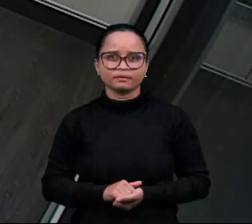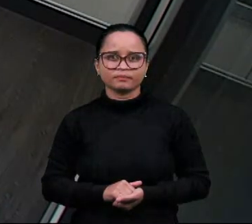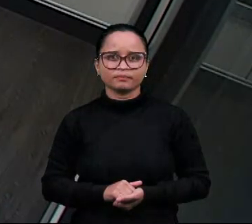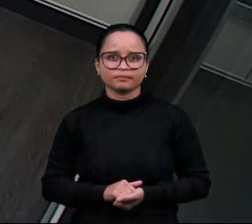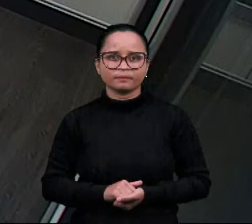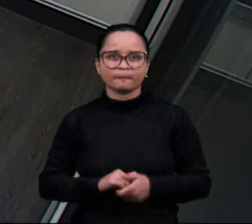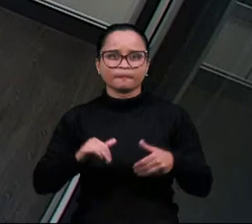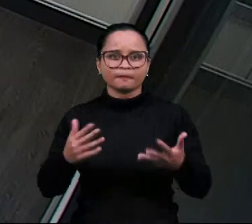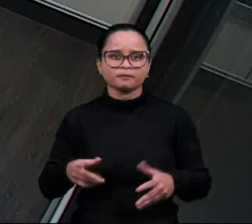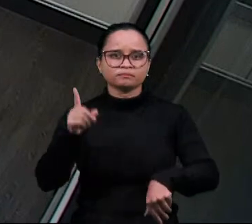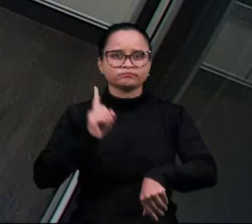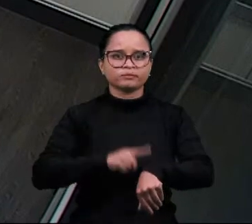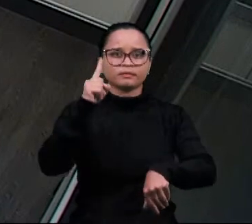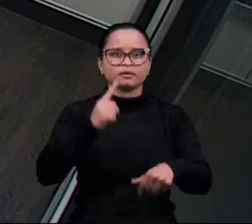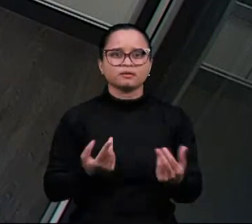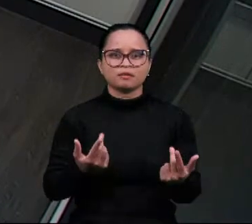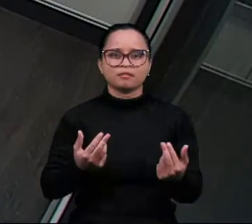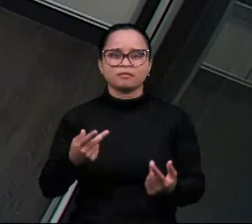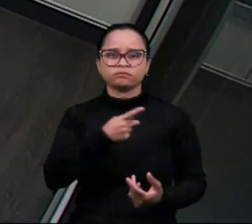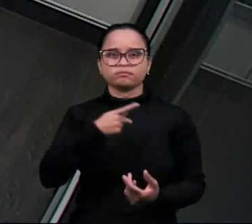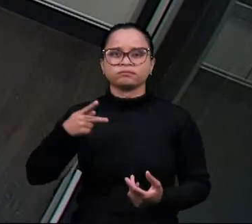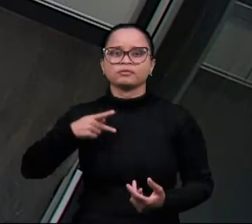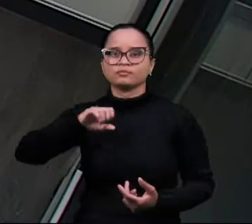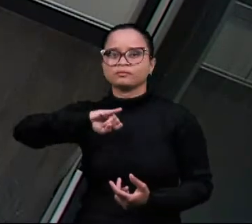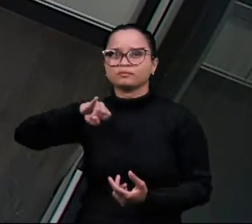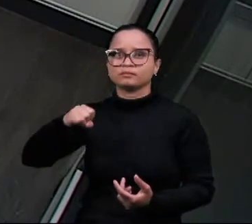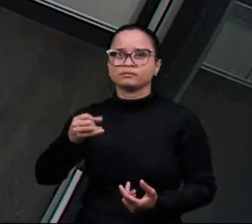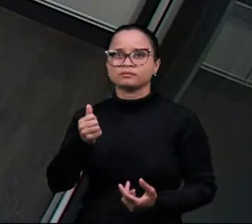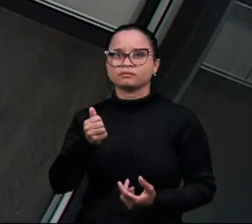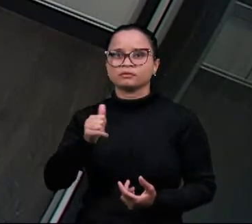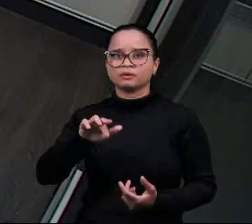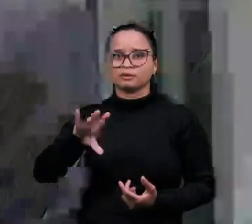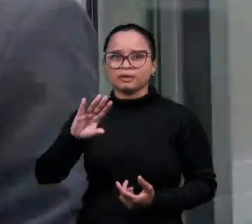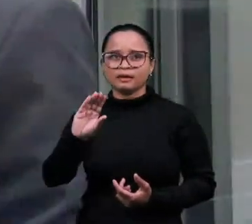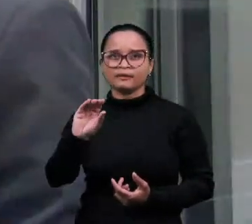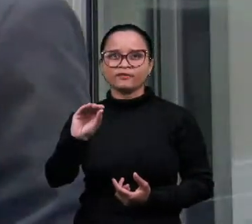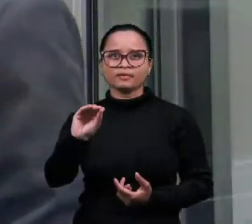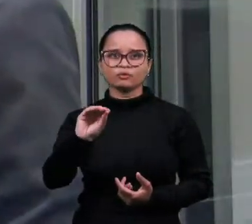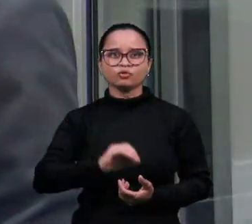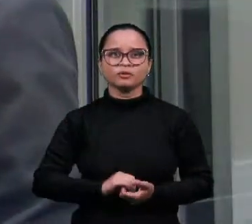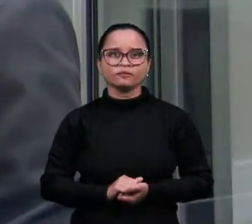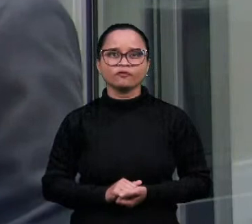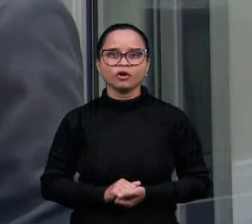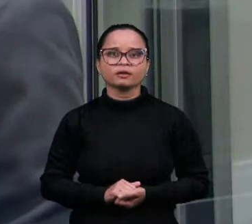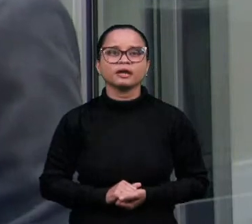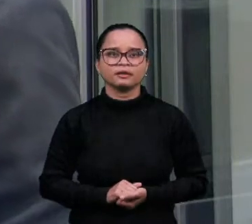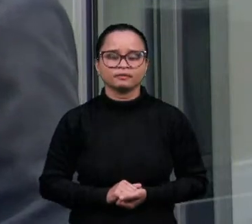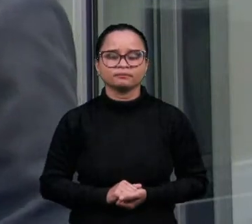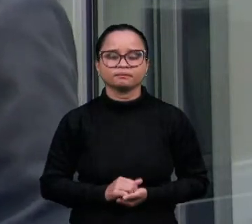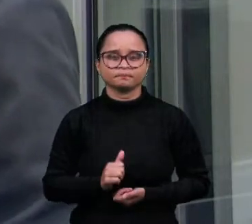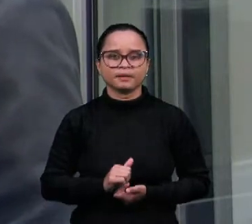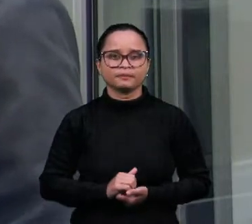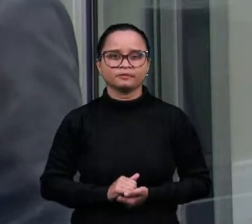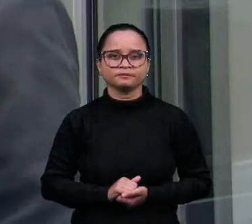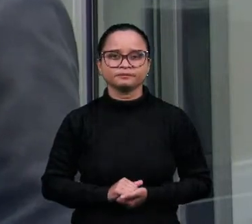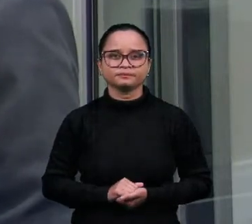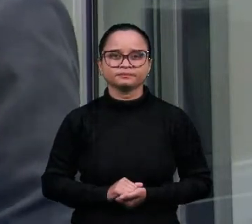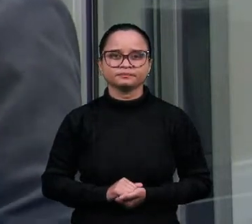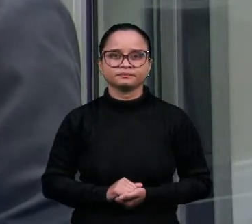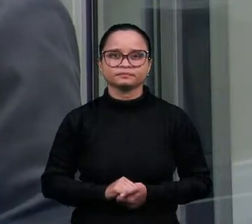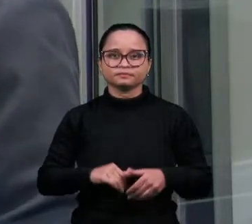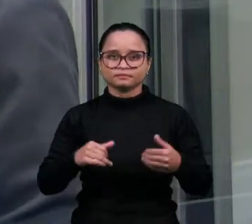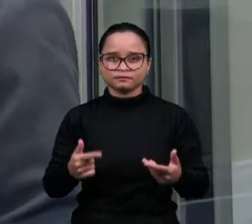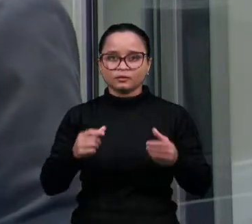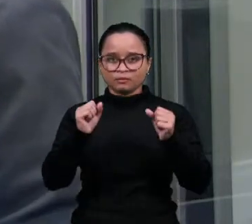Jairo foi usado pelo Senhor e disse assim: uma revelação com ele. E pode